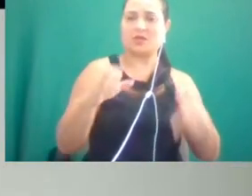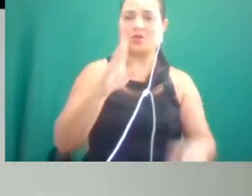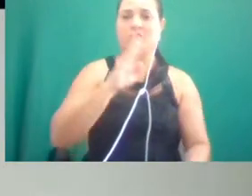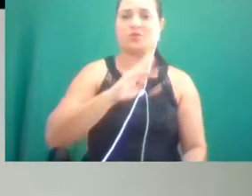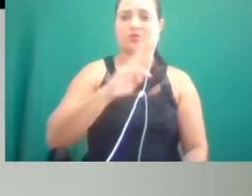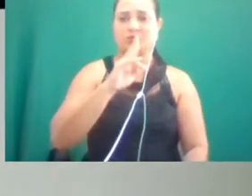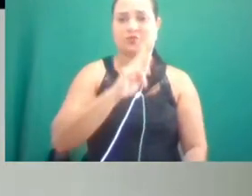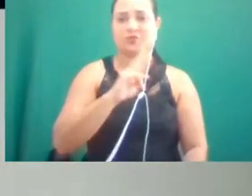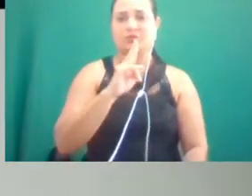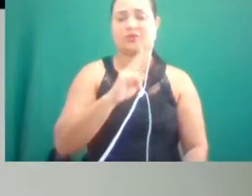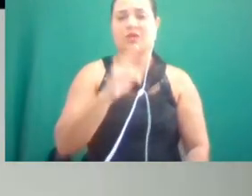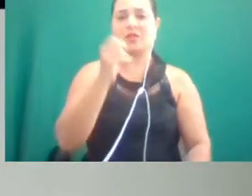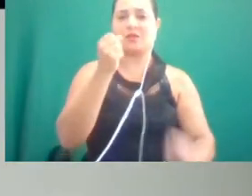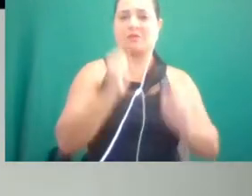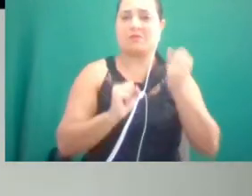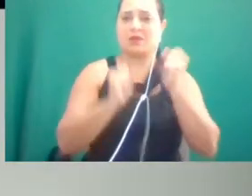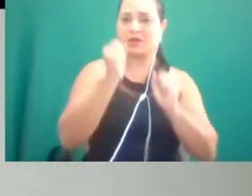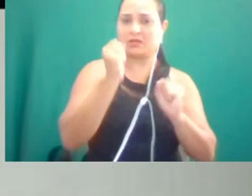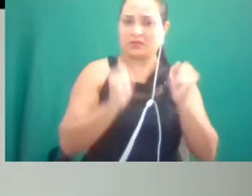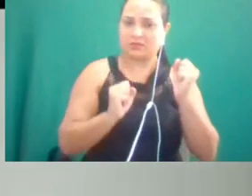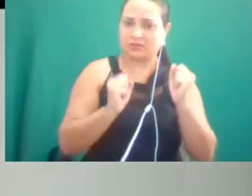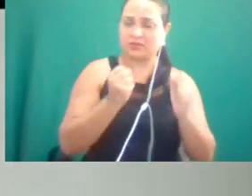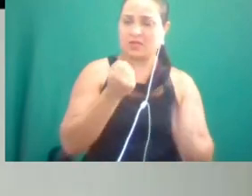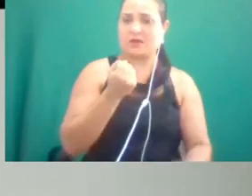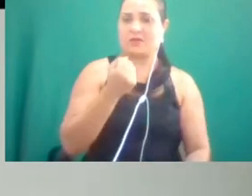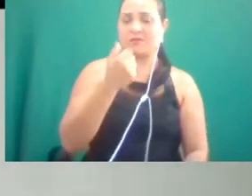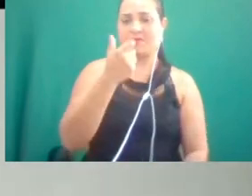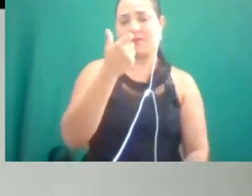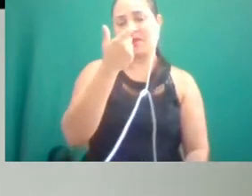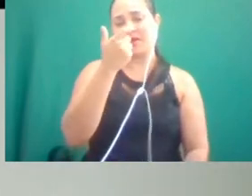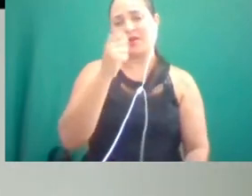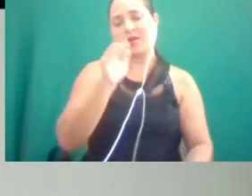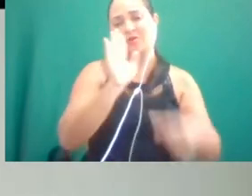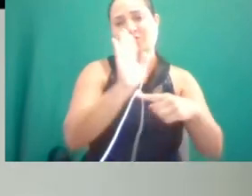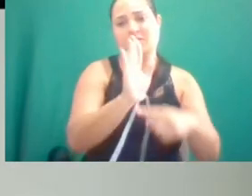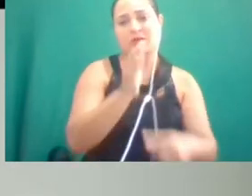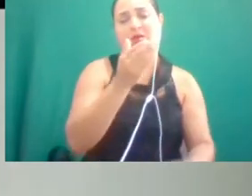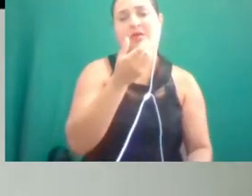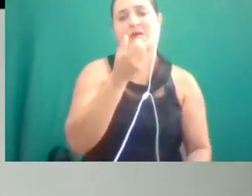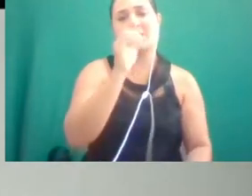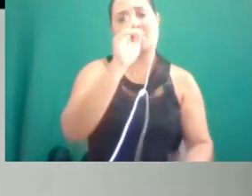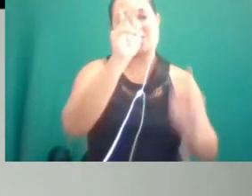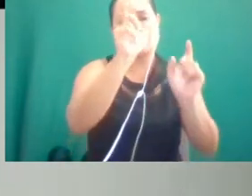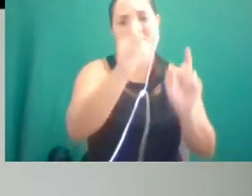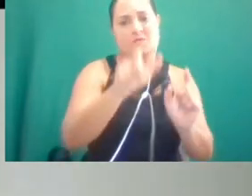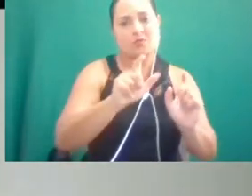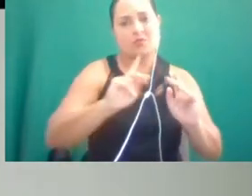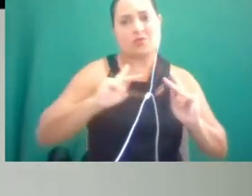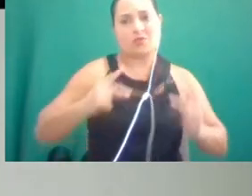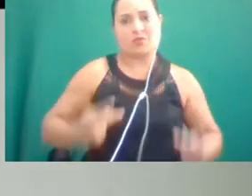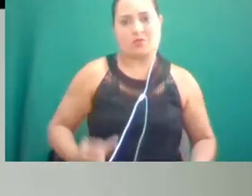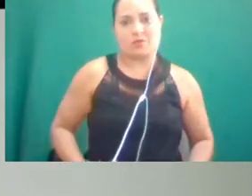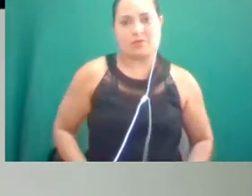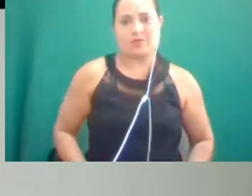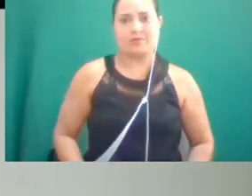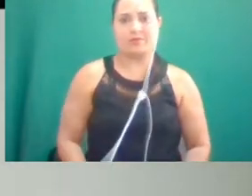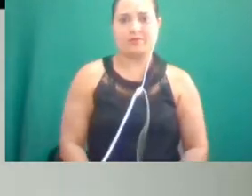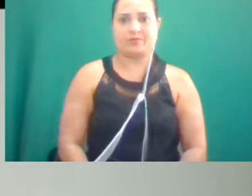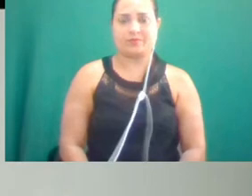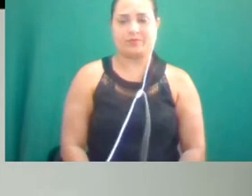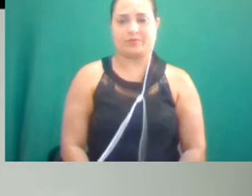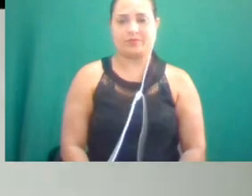Prometo exercer com elevado padrão ético e